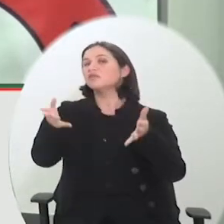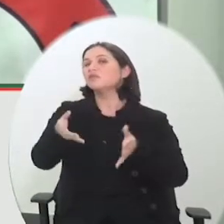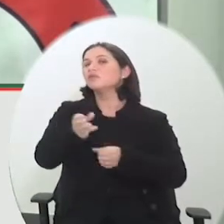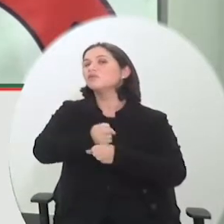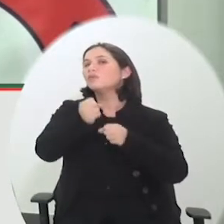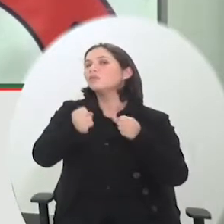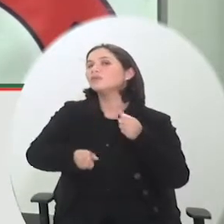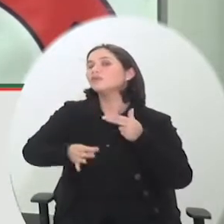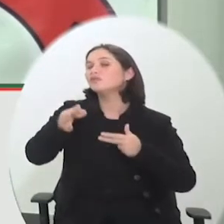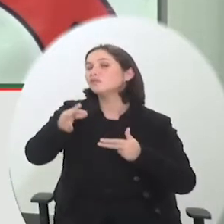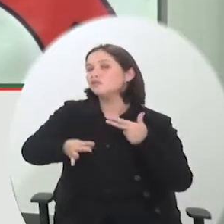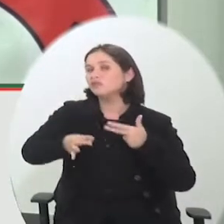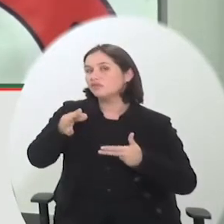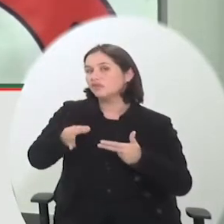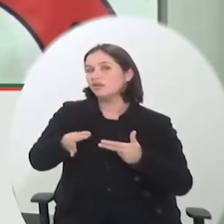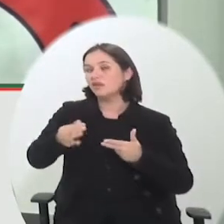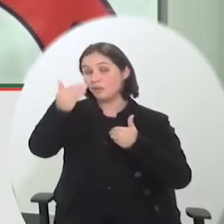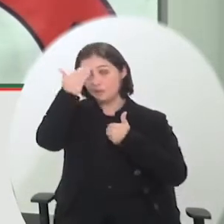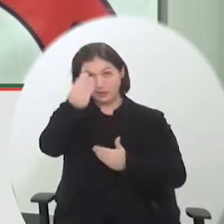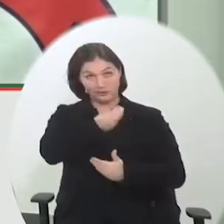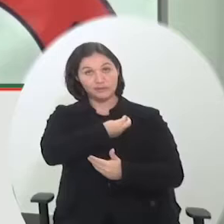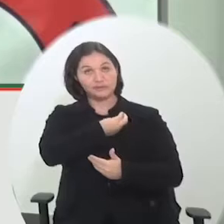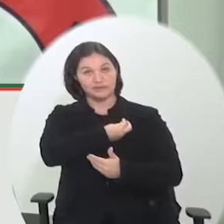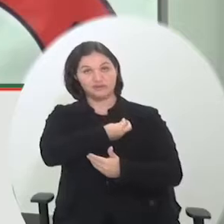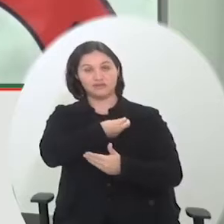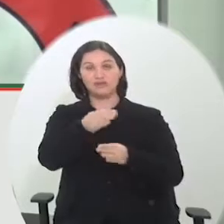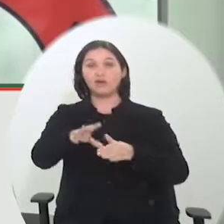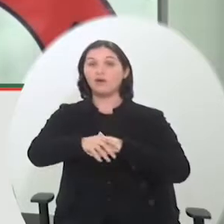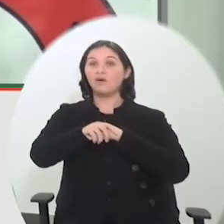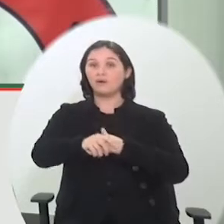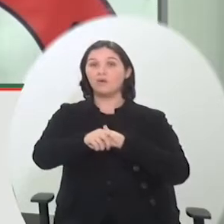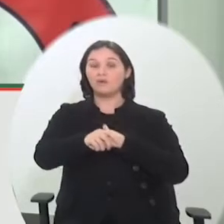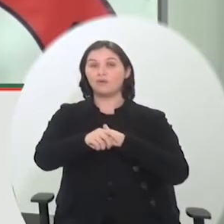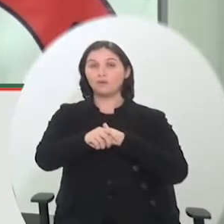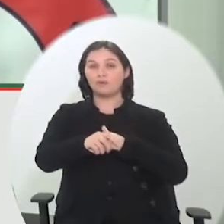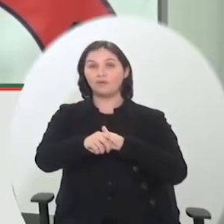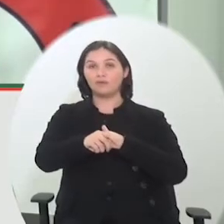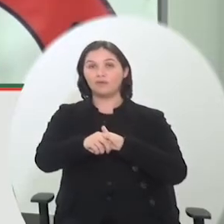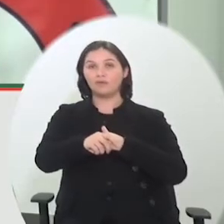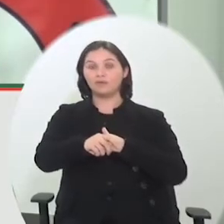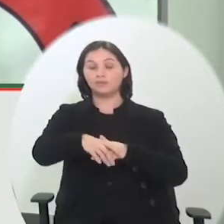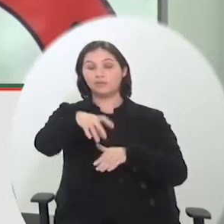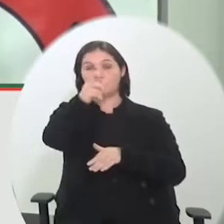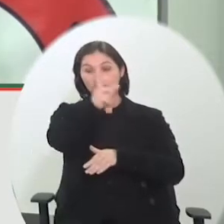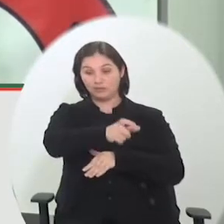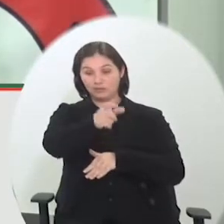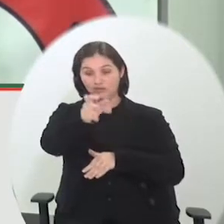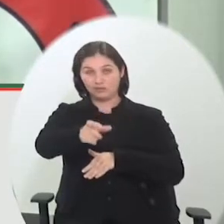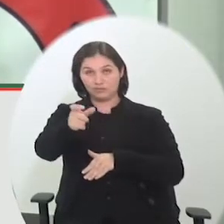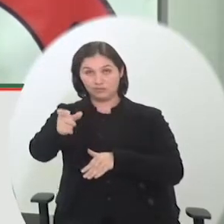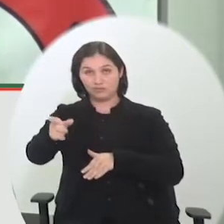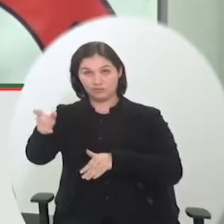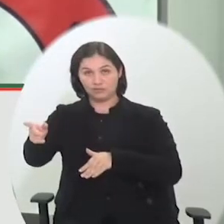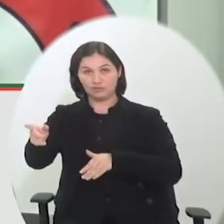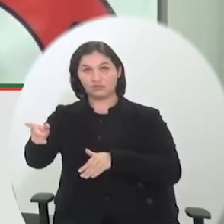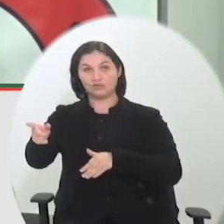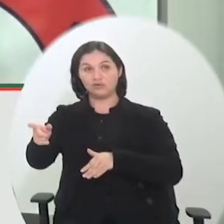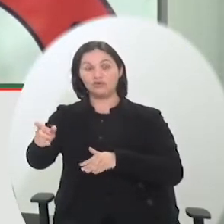que muito nos honra com sua presença. Cumprimentando vossas excelências, agradeço a todas as autoridades aqui presentes,